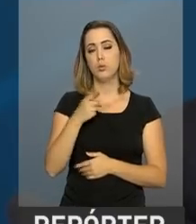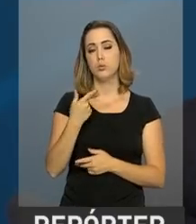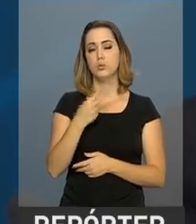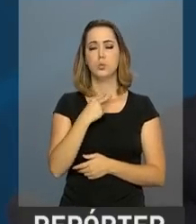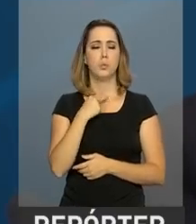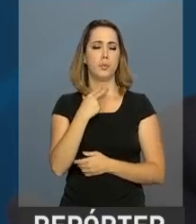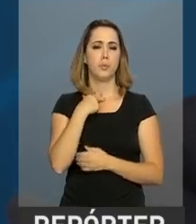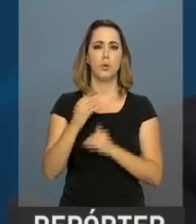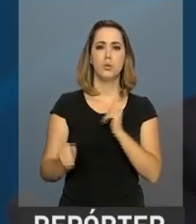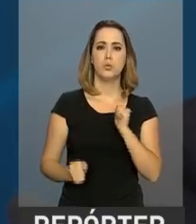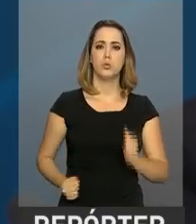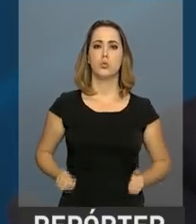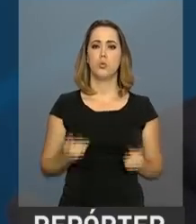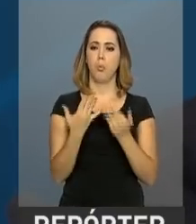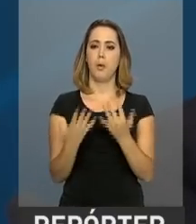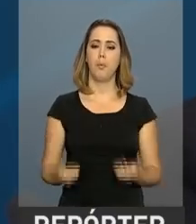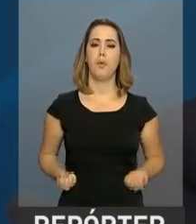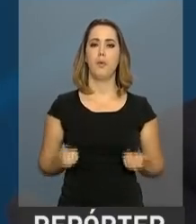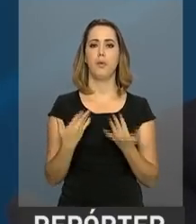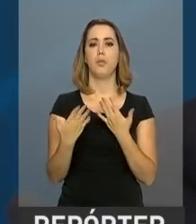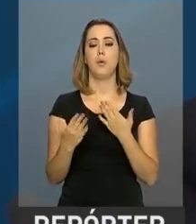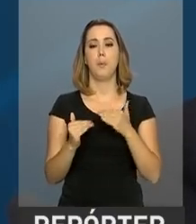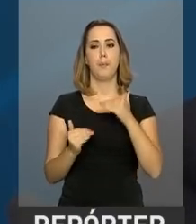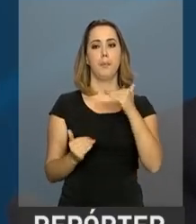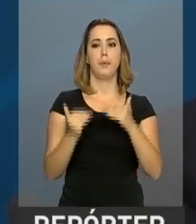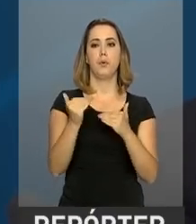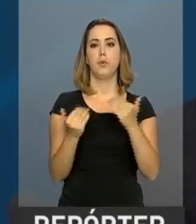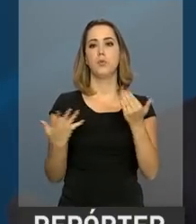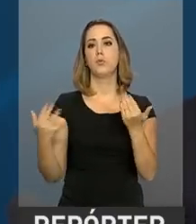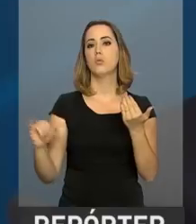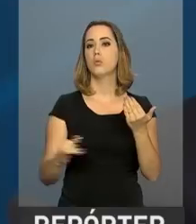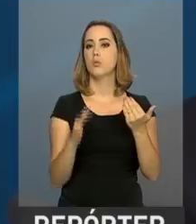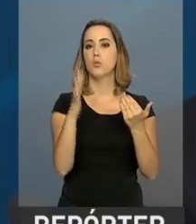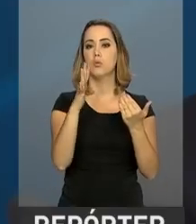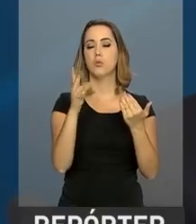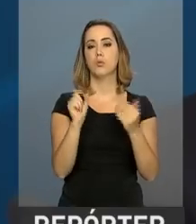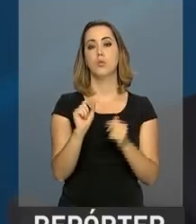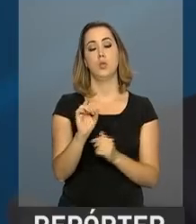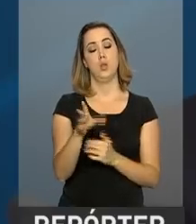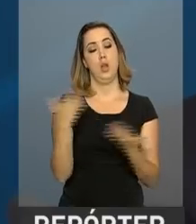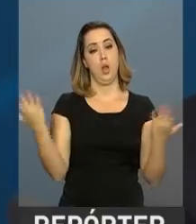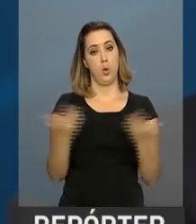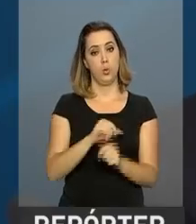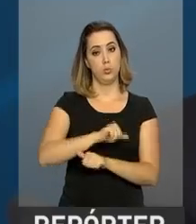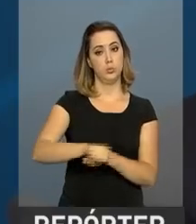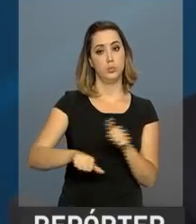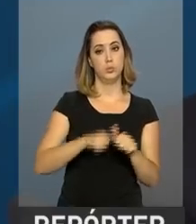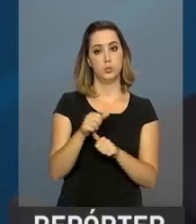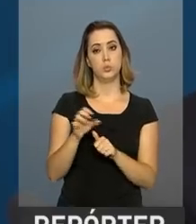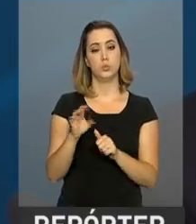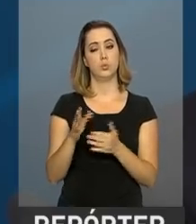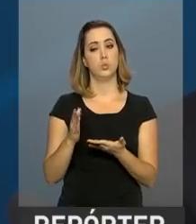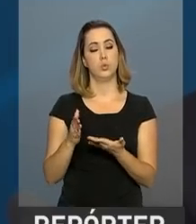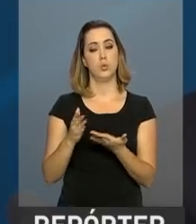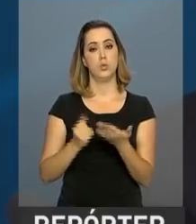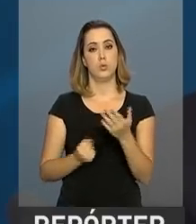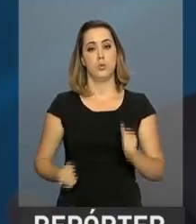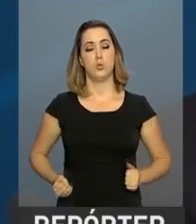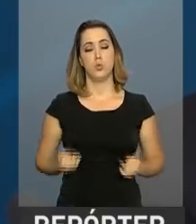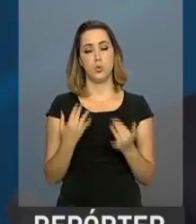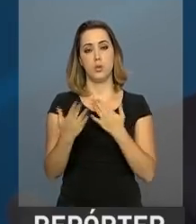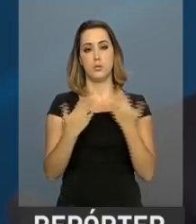outro só pode levar em conta a inflação do ano passado, o que trará, naturalmente, uma coisa